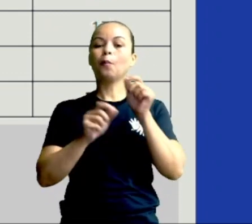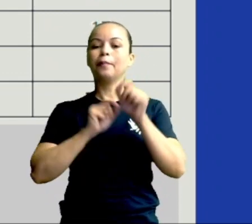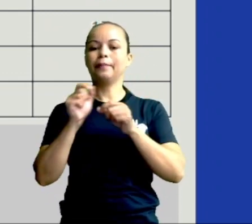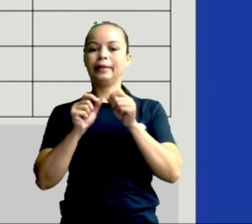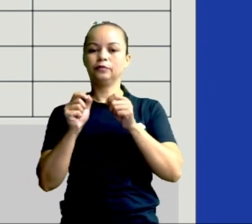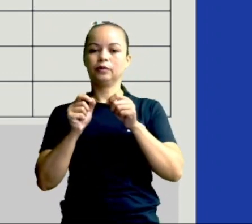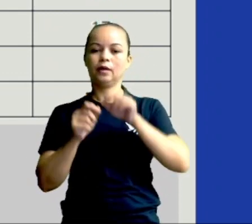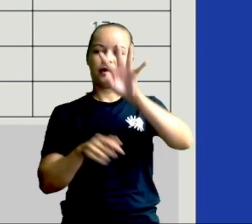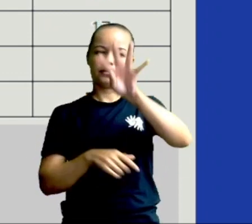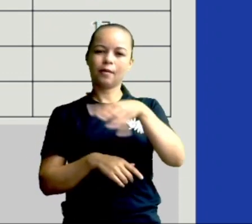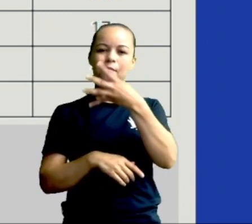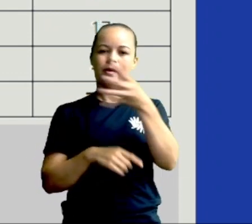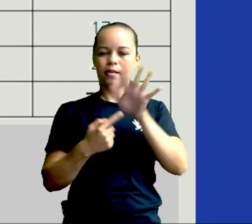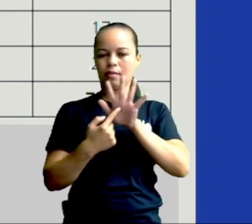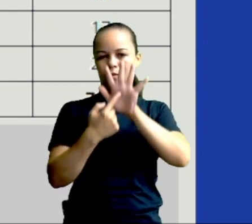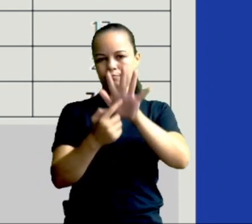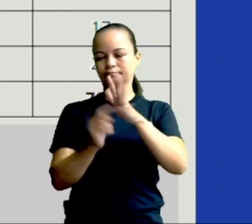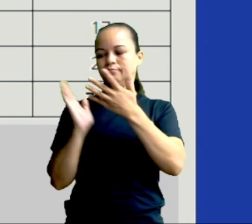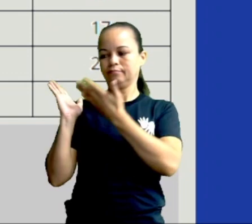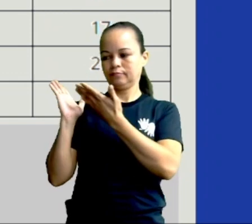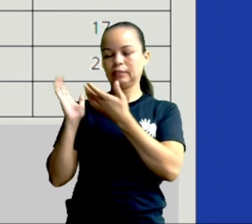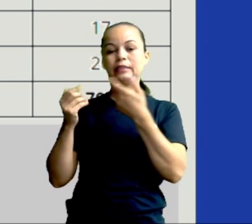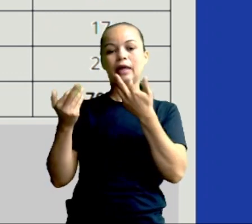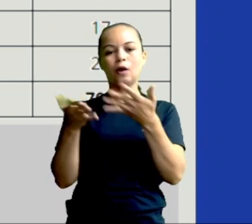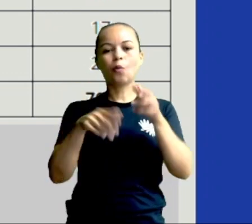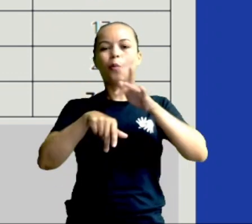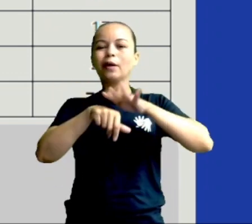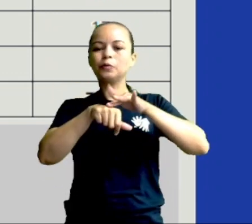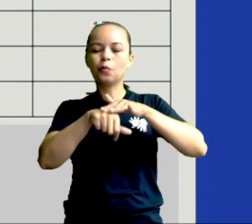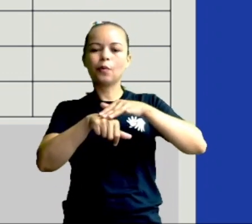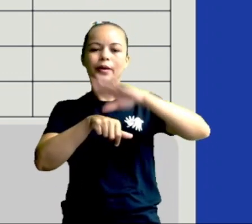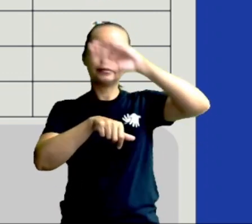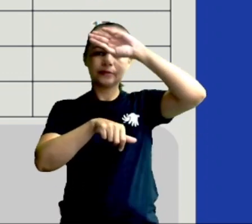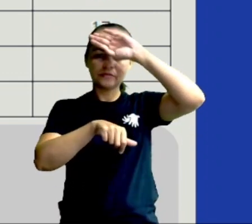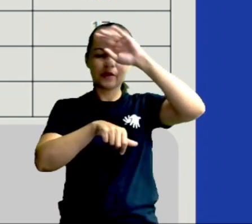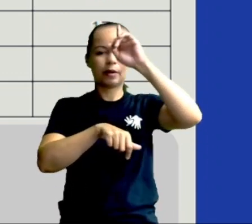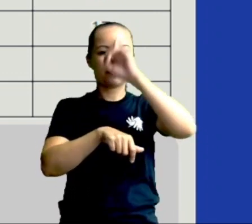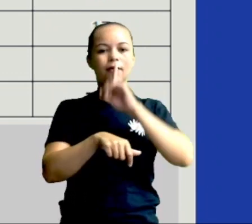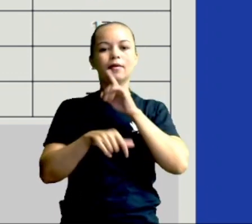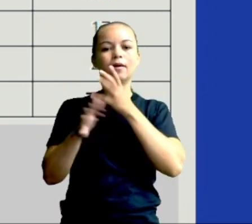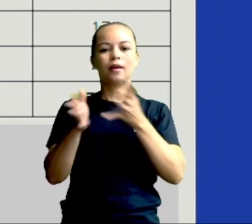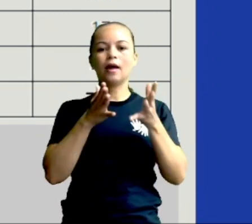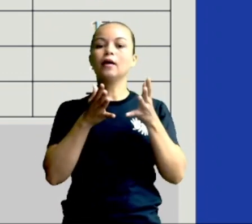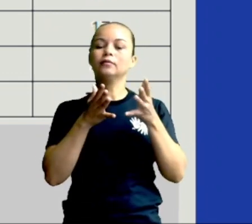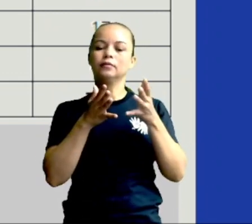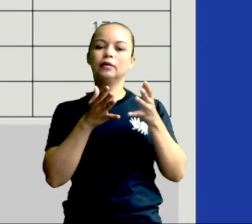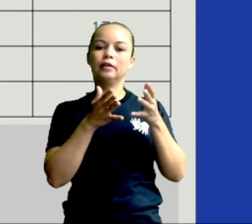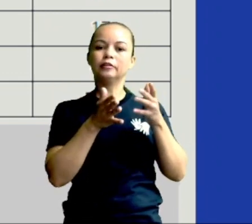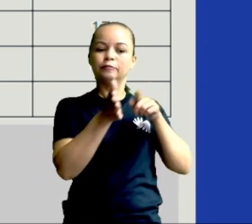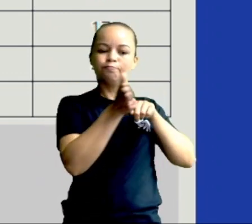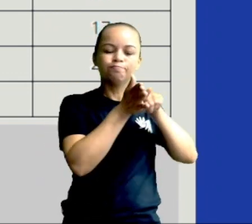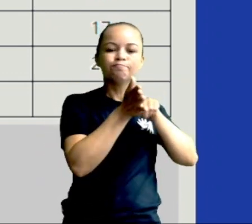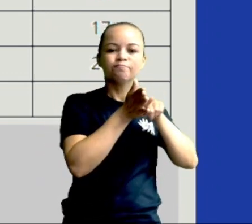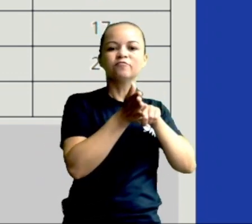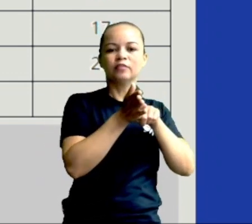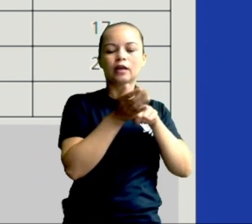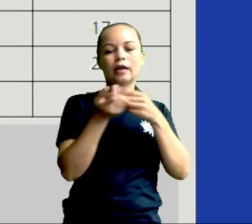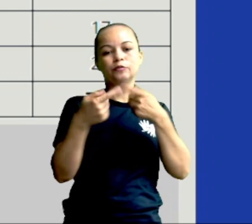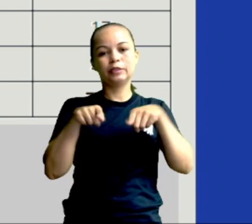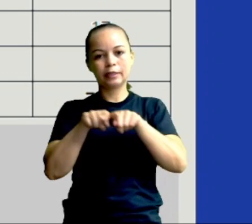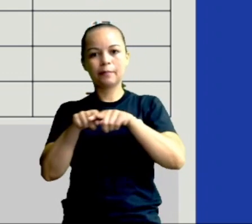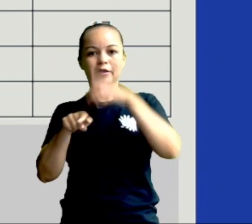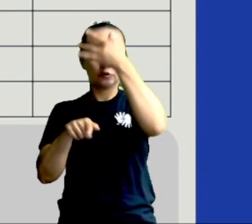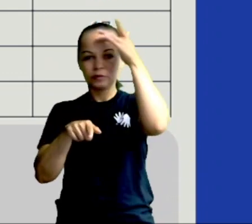observe a tabela, que aí está com os casos de febre amarela notificados e confirmados. E aí a gente vai agora colocar em